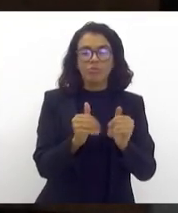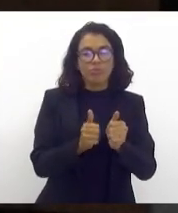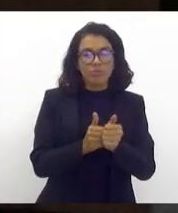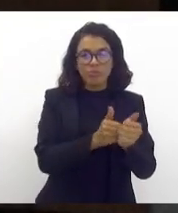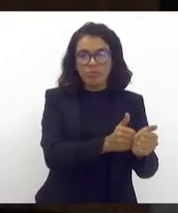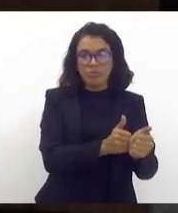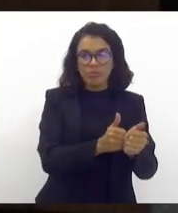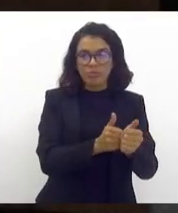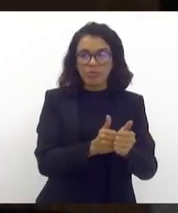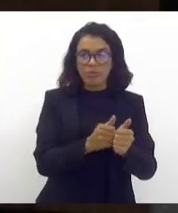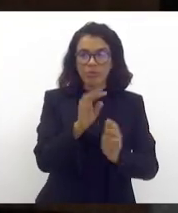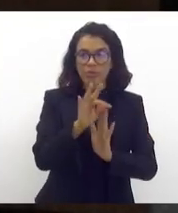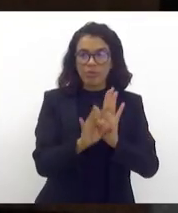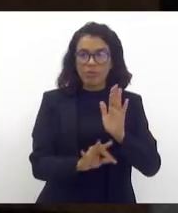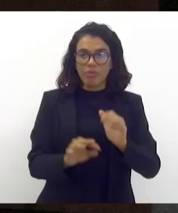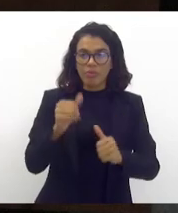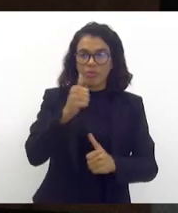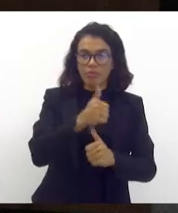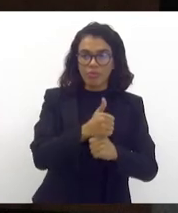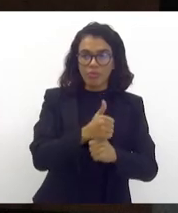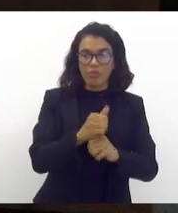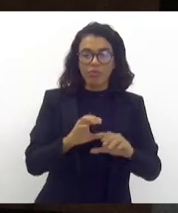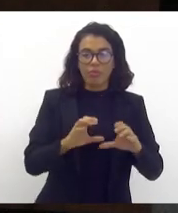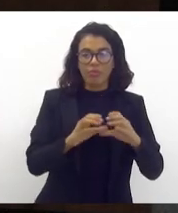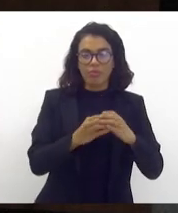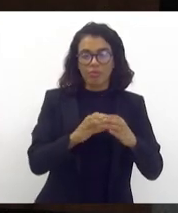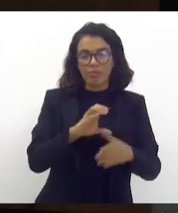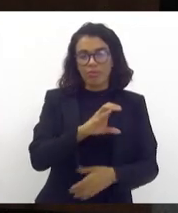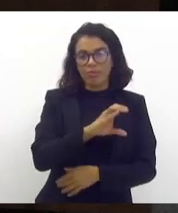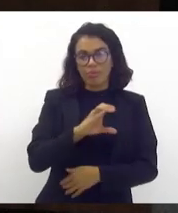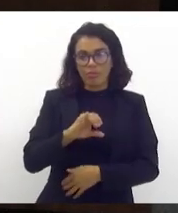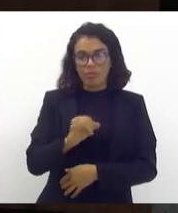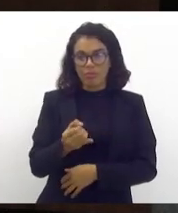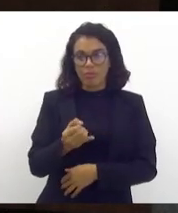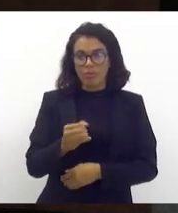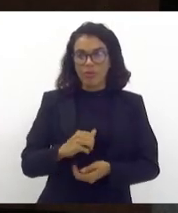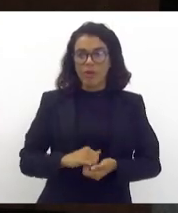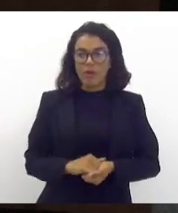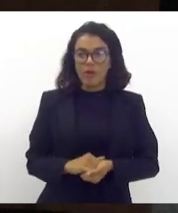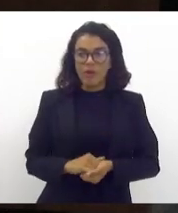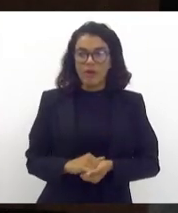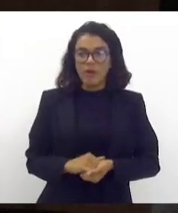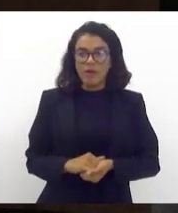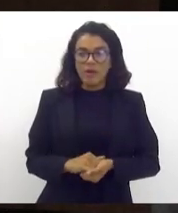acompanhando o substitutivo da Comissão de Constituição e Justiça.